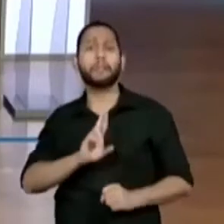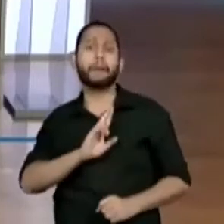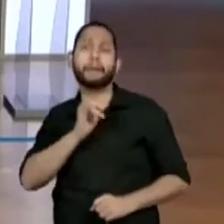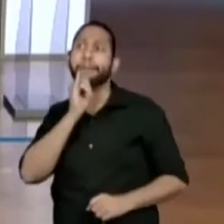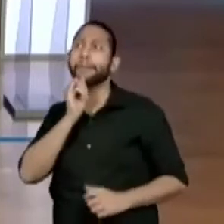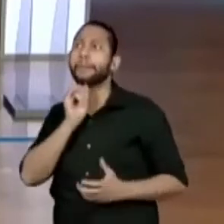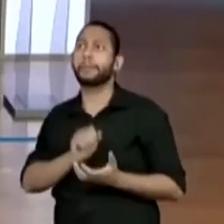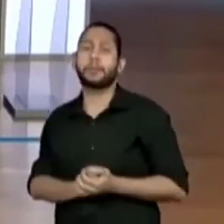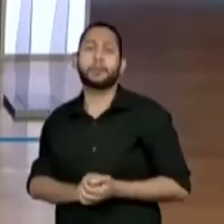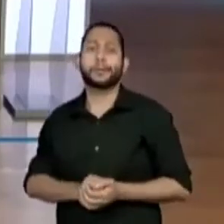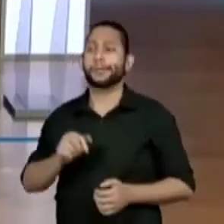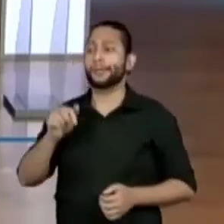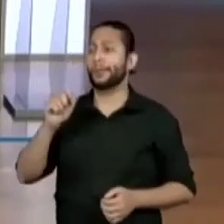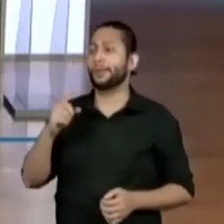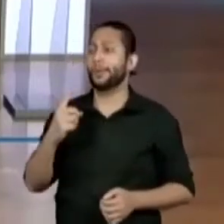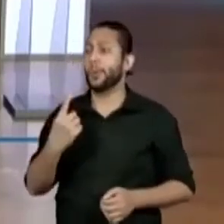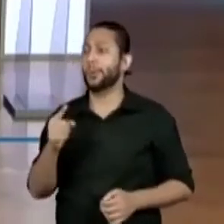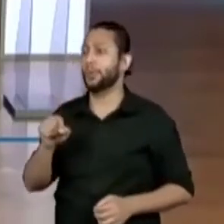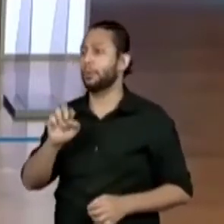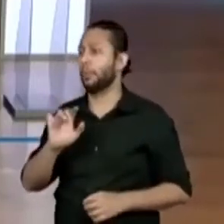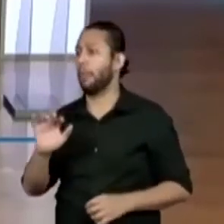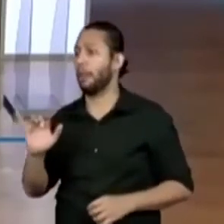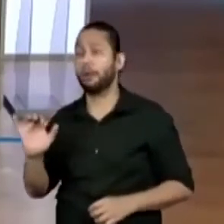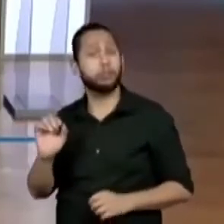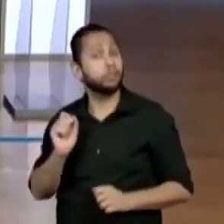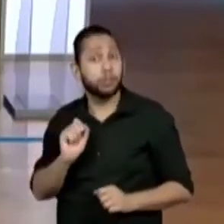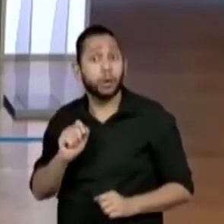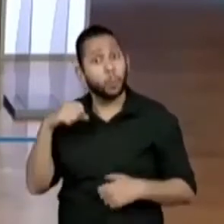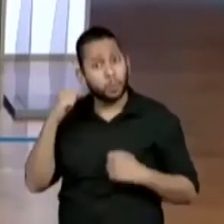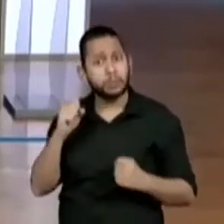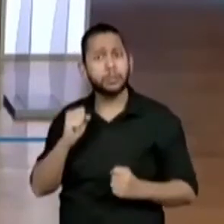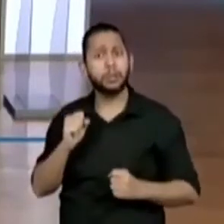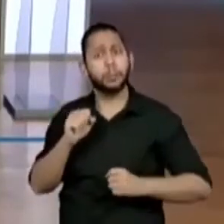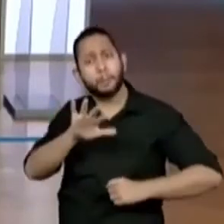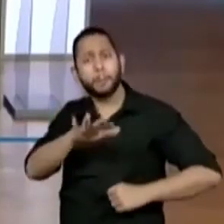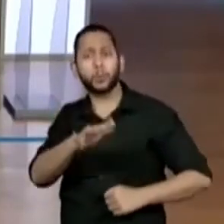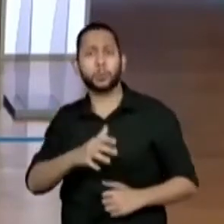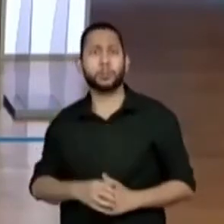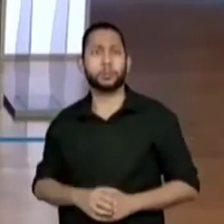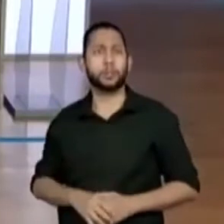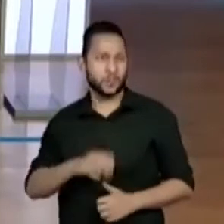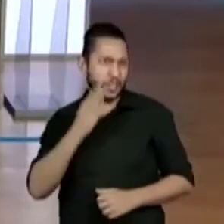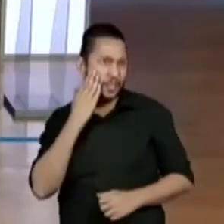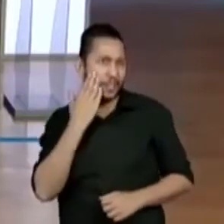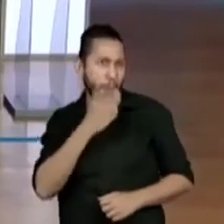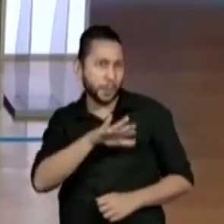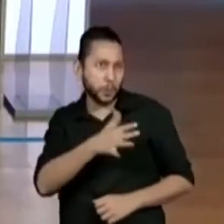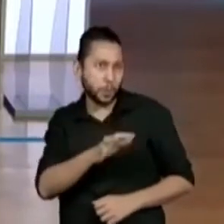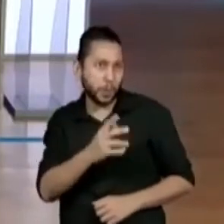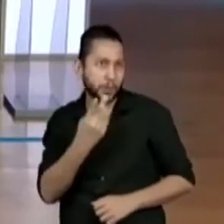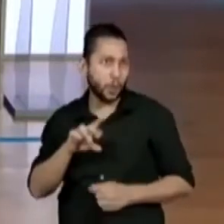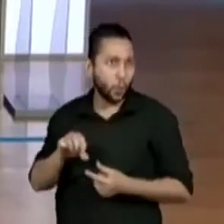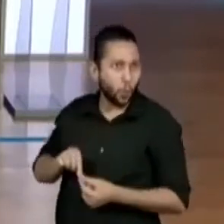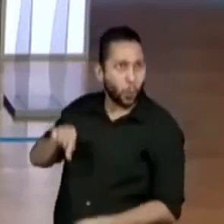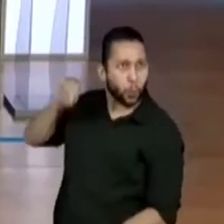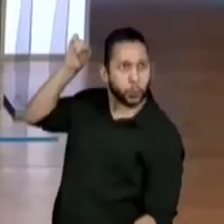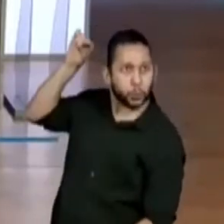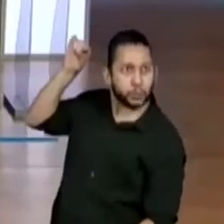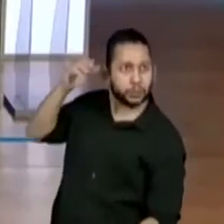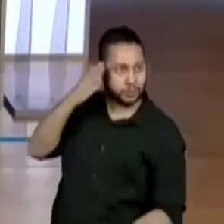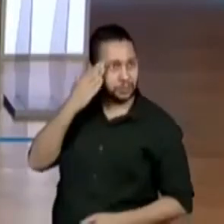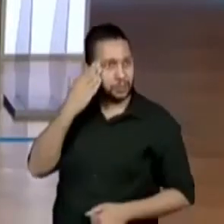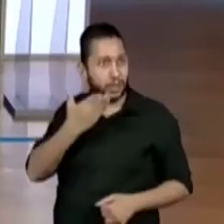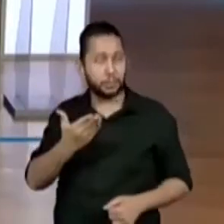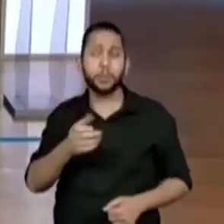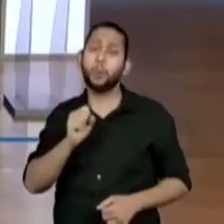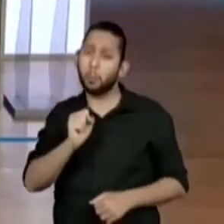Manda aí no chat do seu professor. Muito bom, Pro, é isso mesmo. Então, precisa ser o exato. Você sabe mais ou menos? Você estima a sua altura? Pode